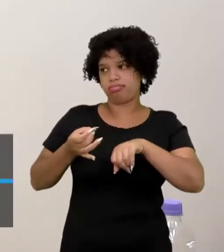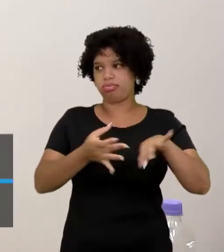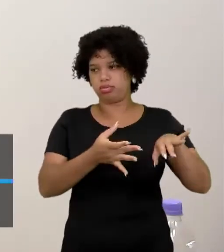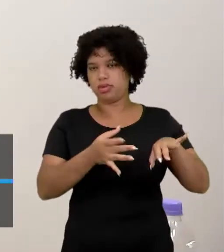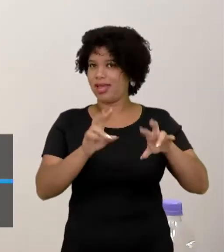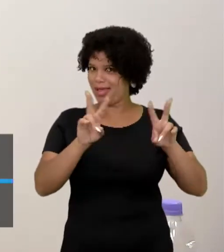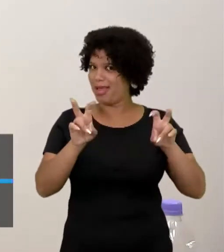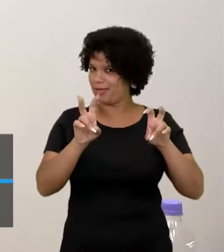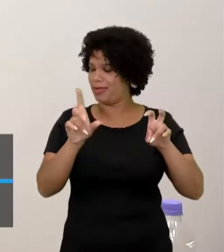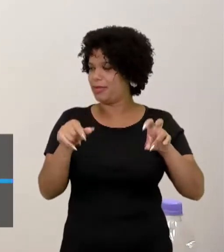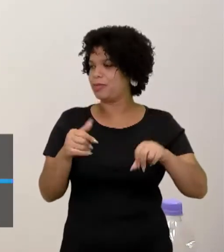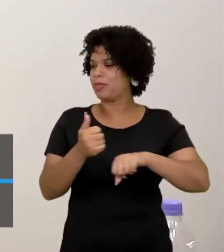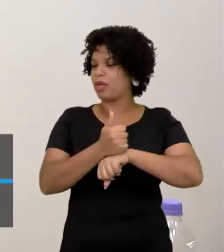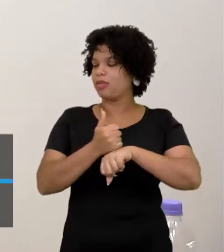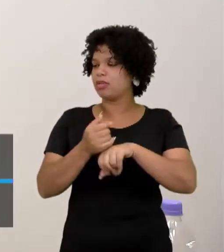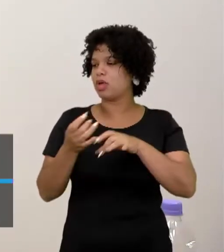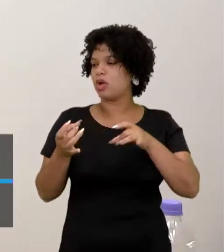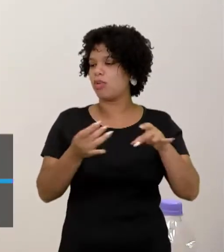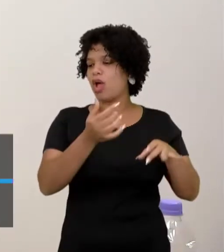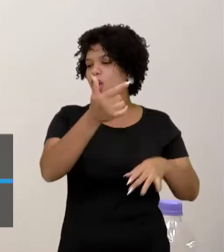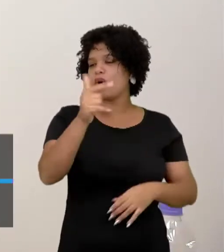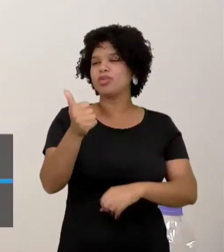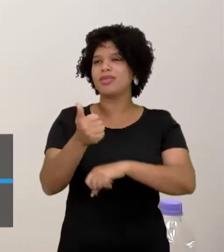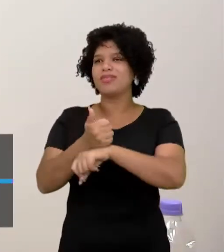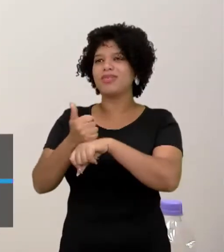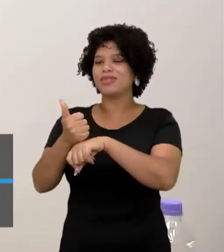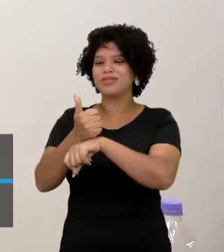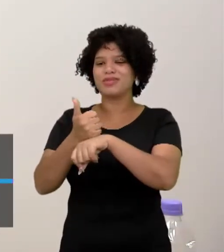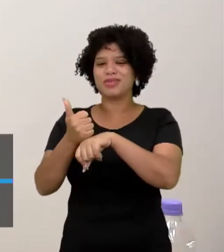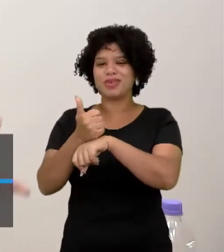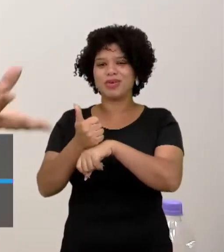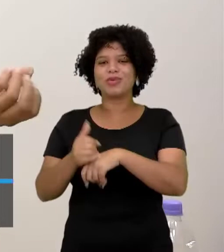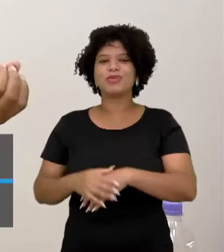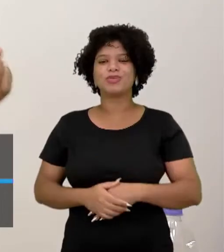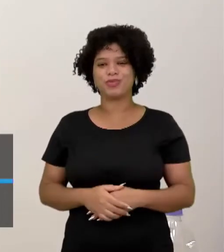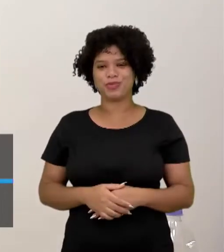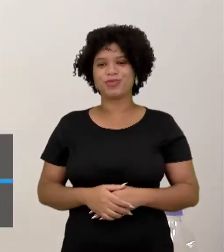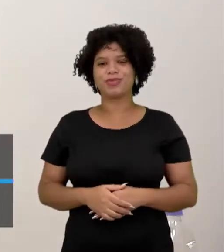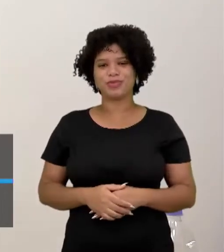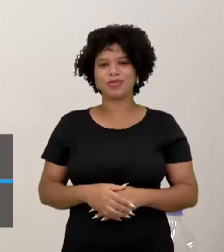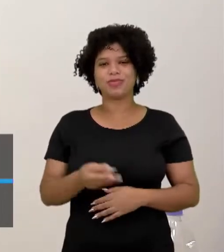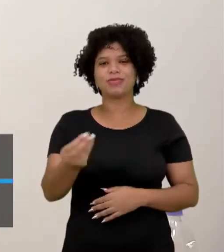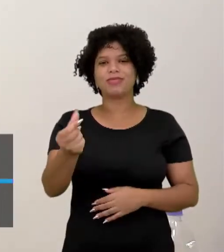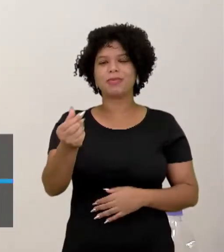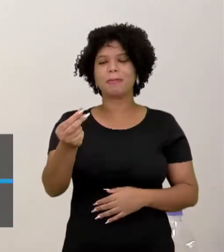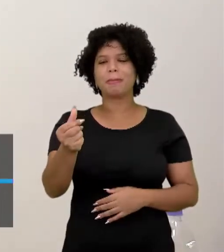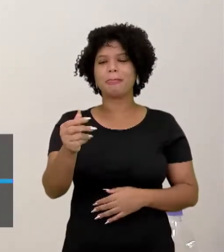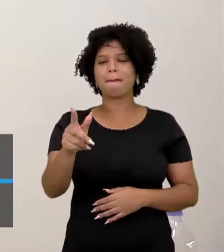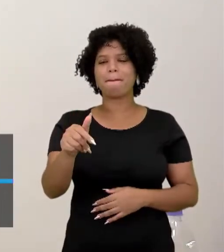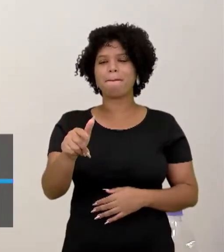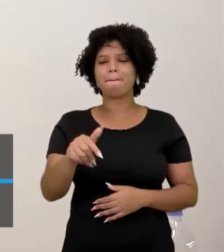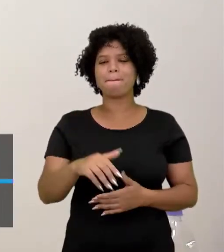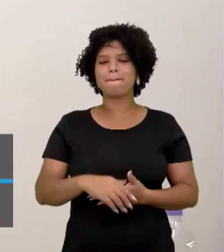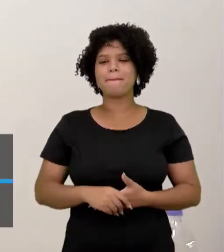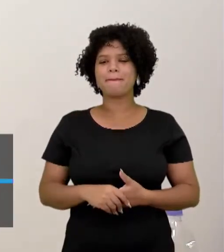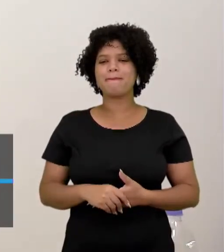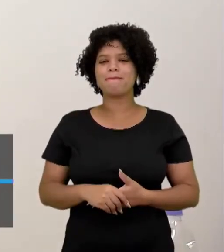também, irem em busca daquela profissão que é, como é que eu posso dizer,